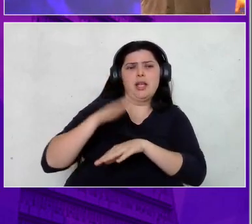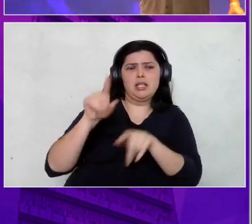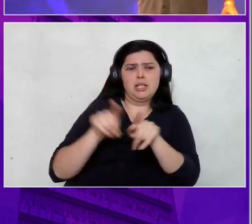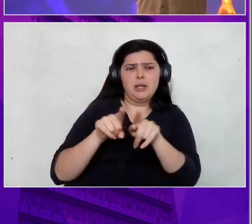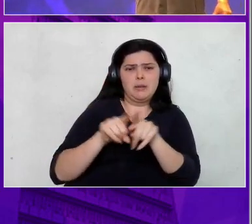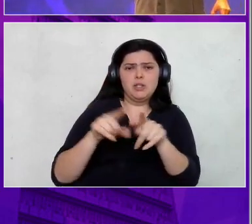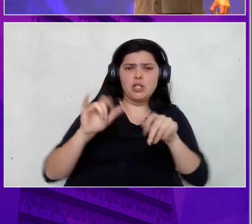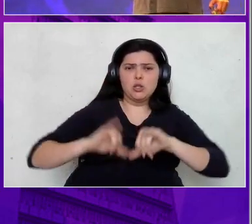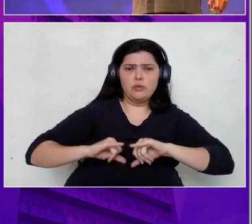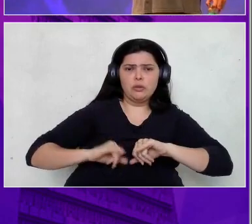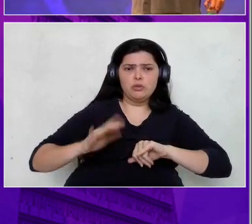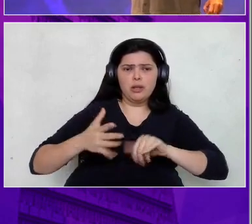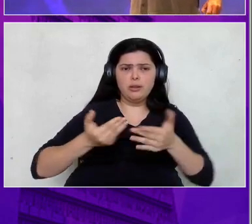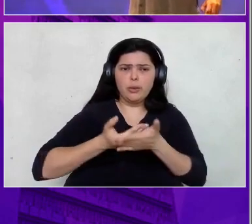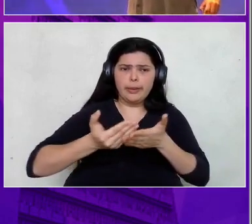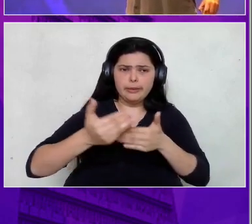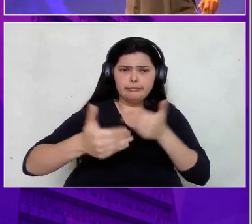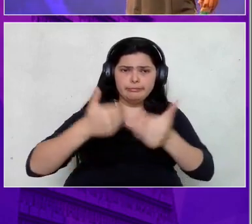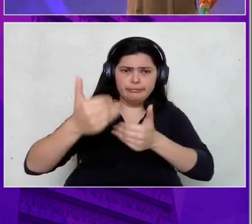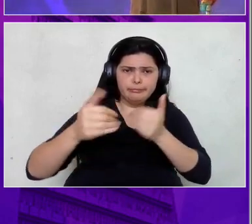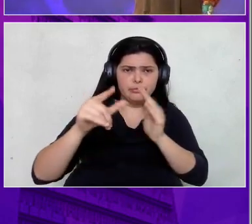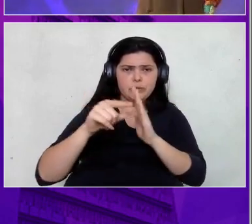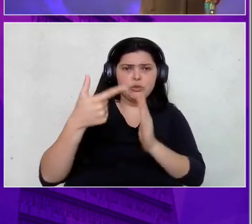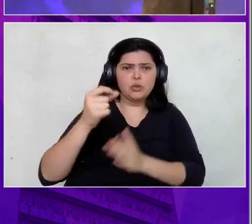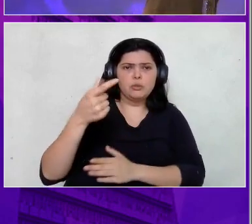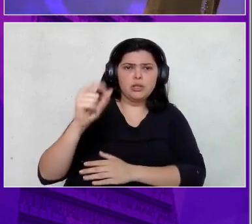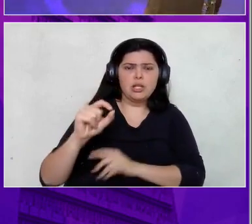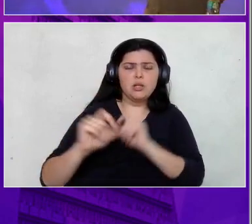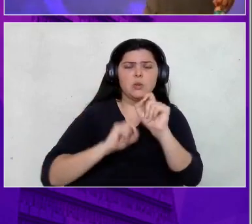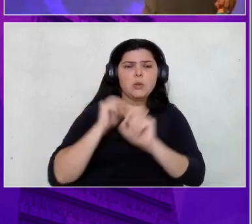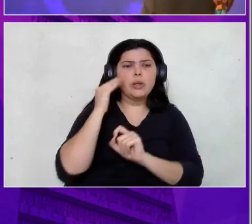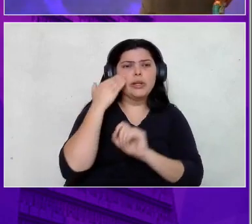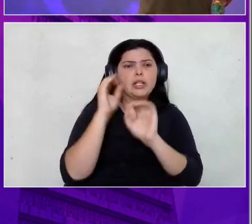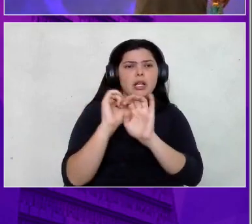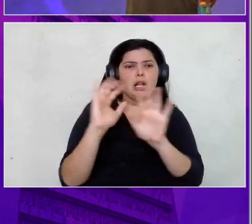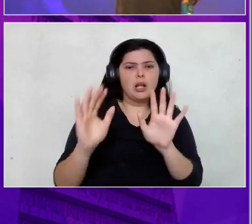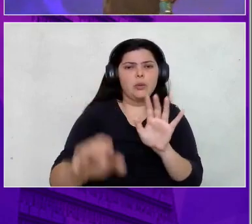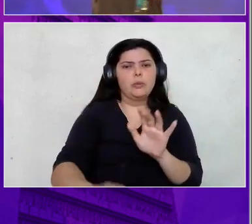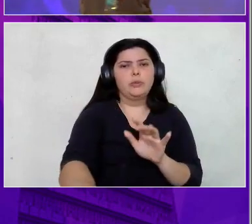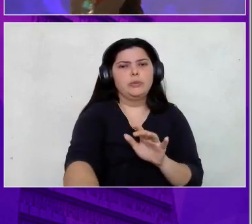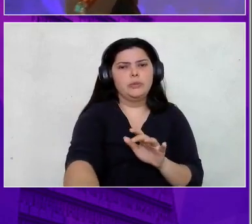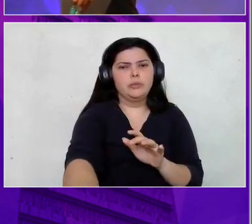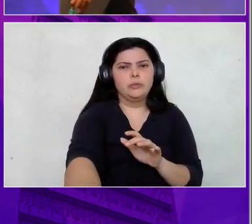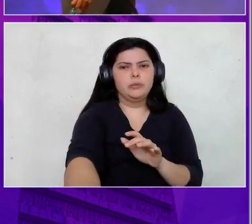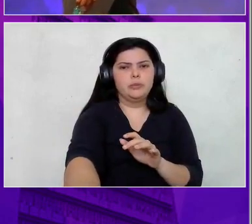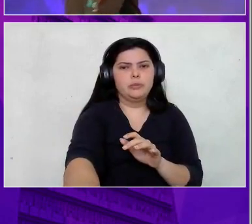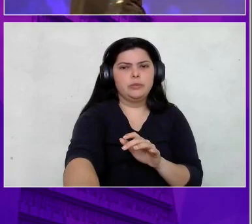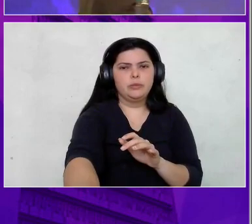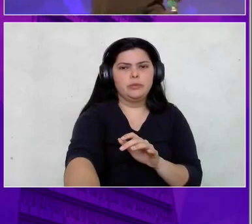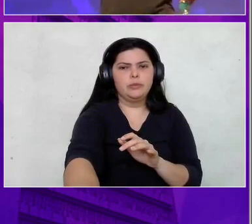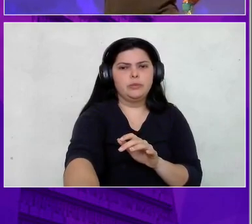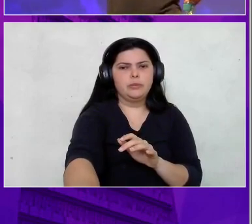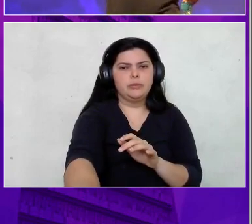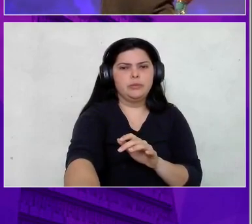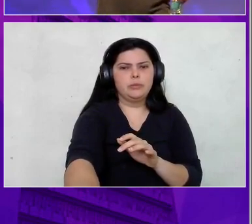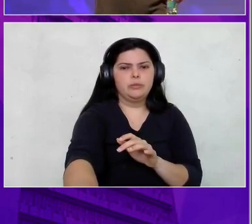aí. Depois, em 2010, eu entendi que é inevitável